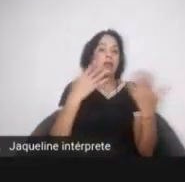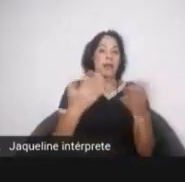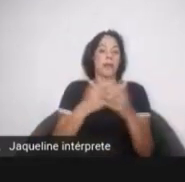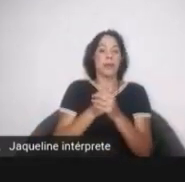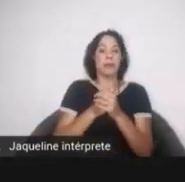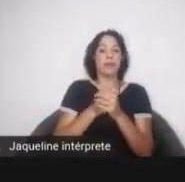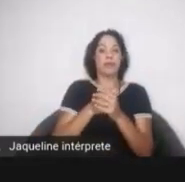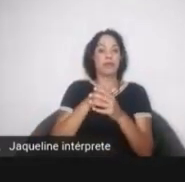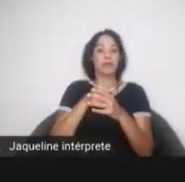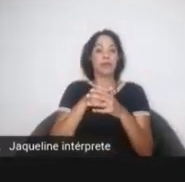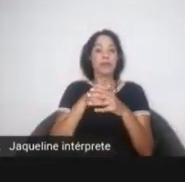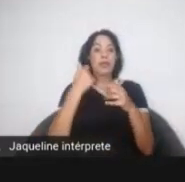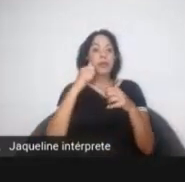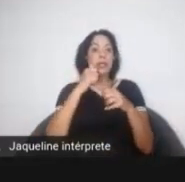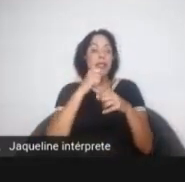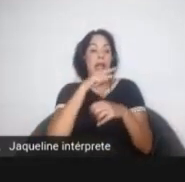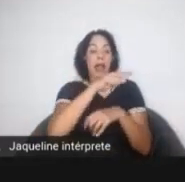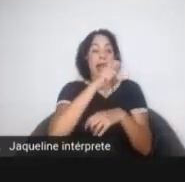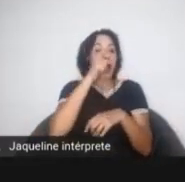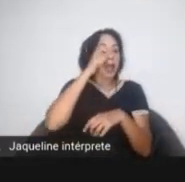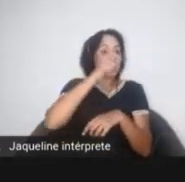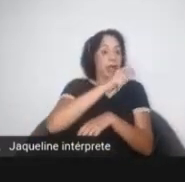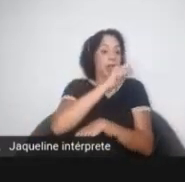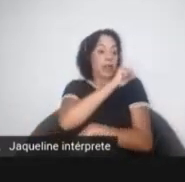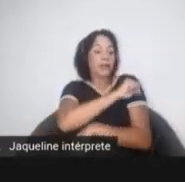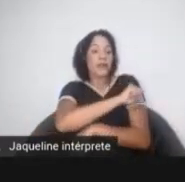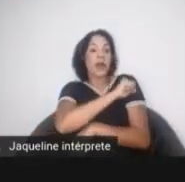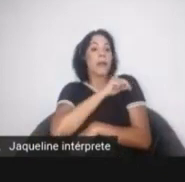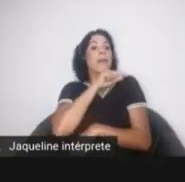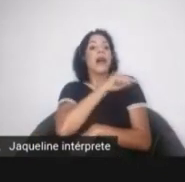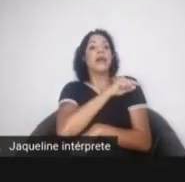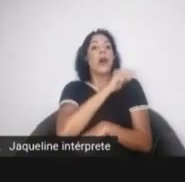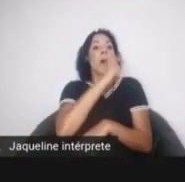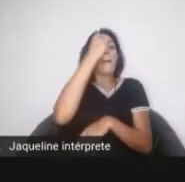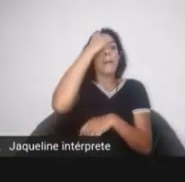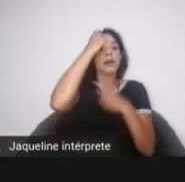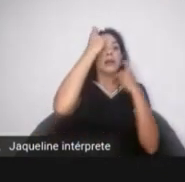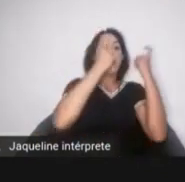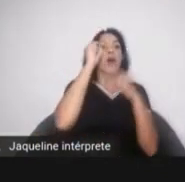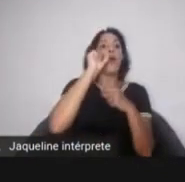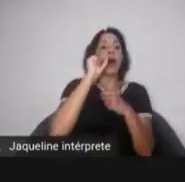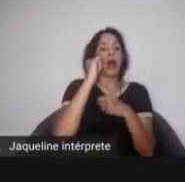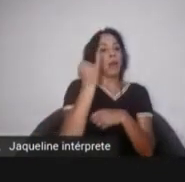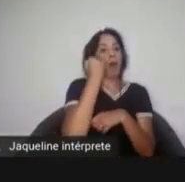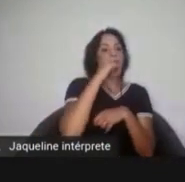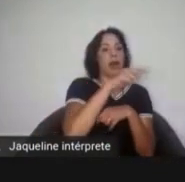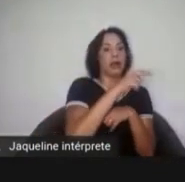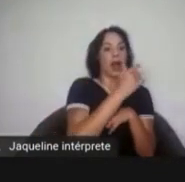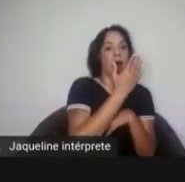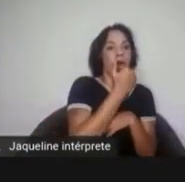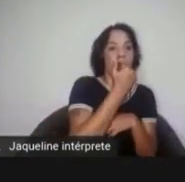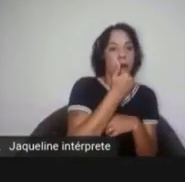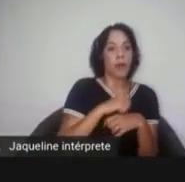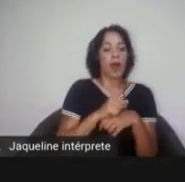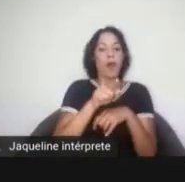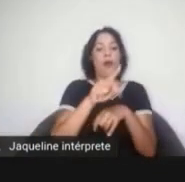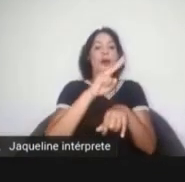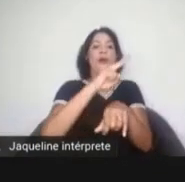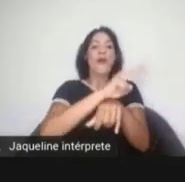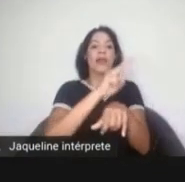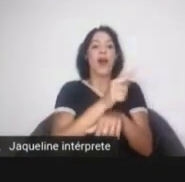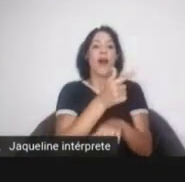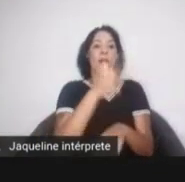um cuidado de enfermagem é realmente aquela criança ser alimentada, o interesse de um cuidador, mas o olhar do